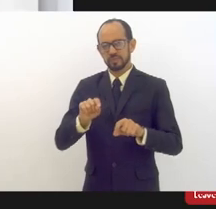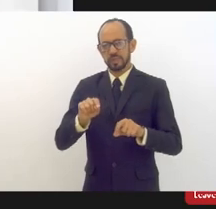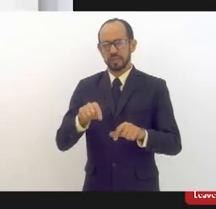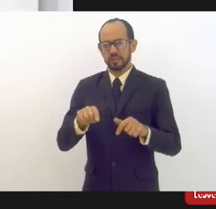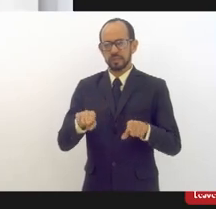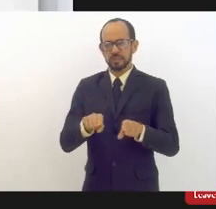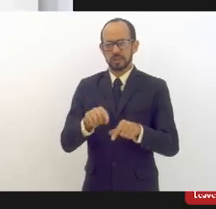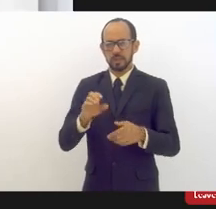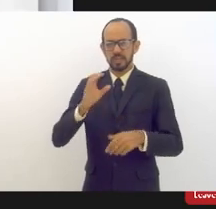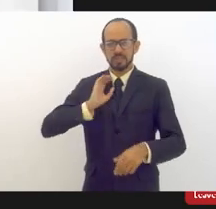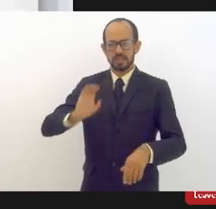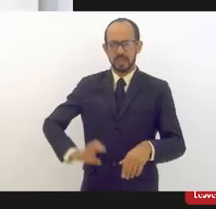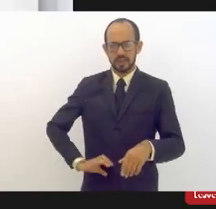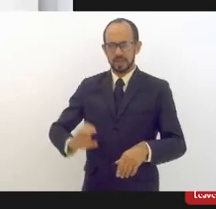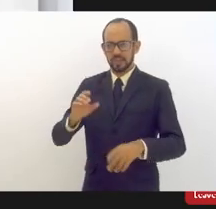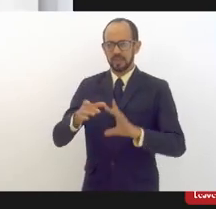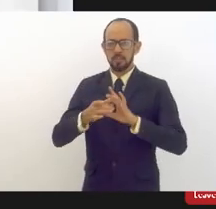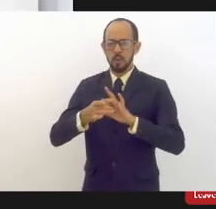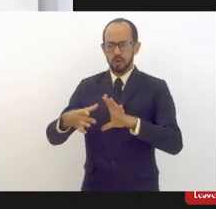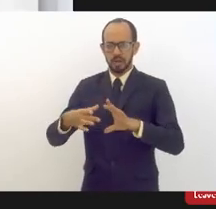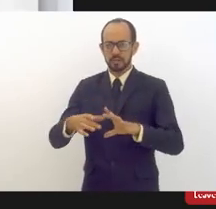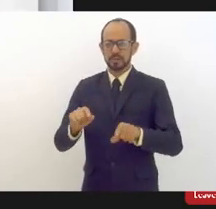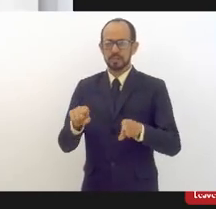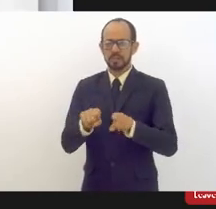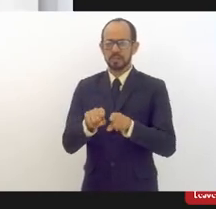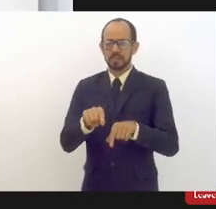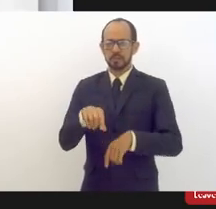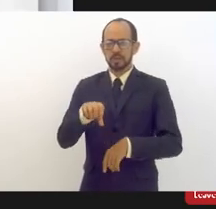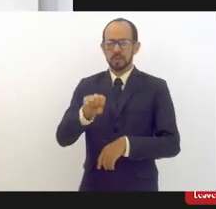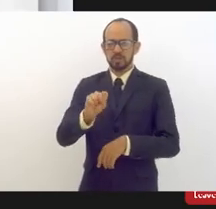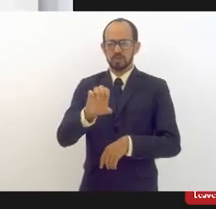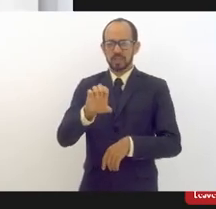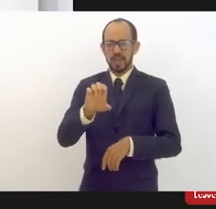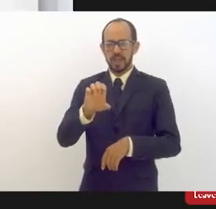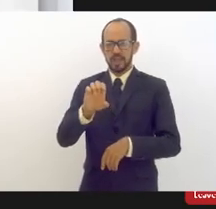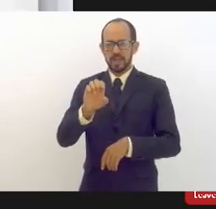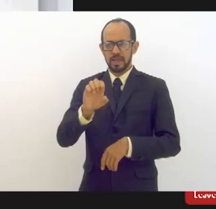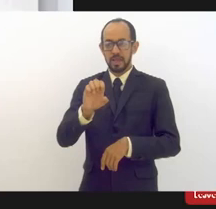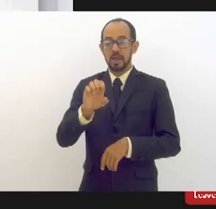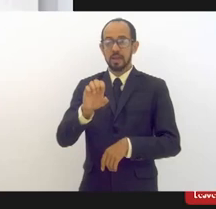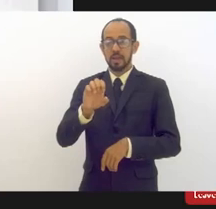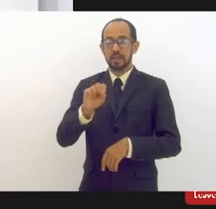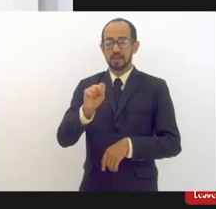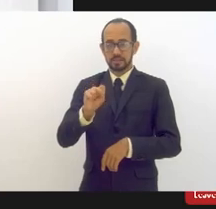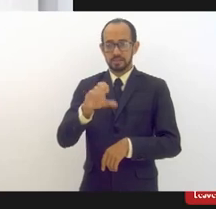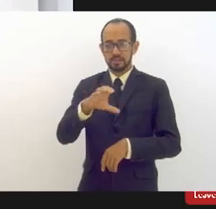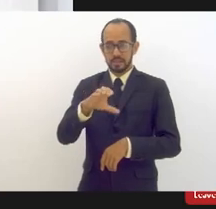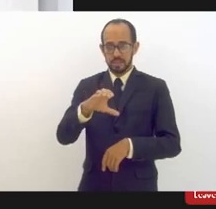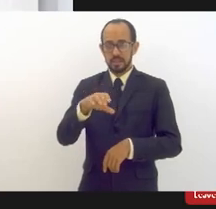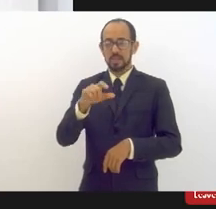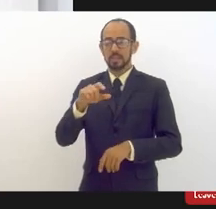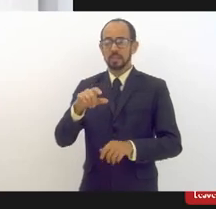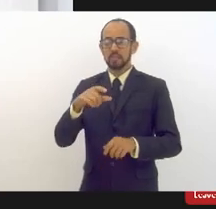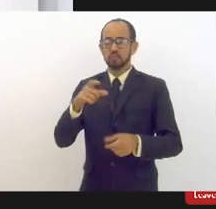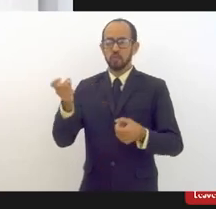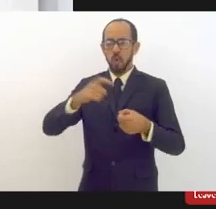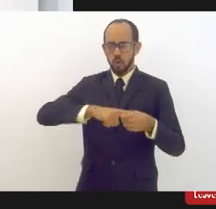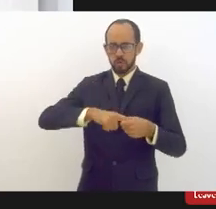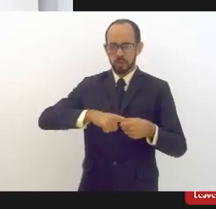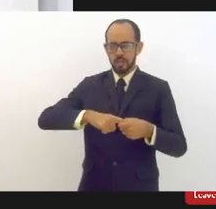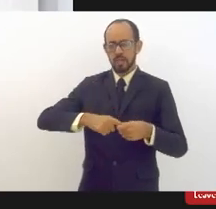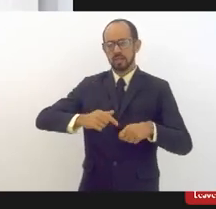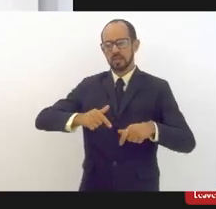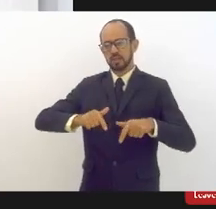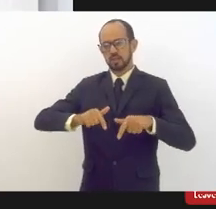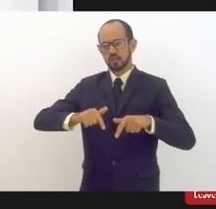Cidadania e Democracia desde a escola. O SESC, que retoma as atividades, não ainda em toda a sua potência, mas em alguns